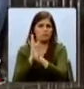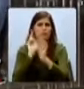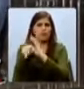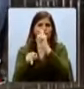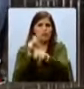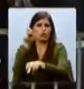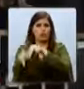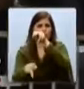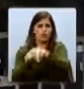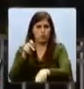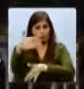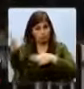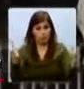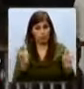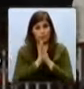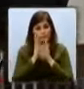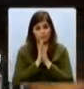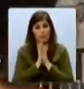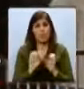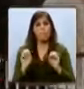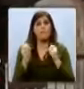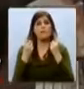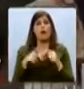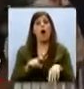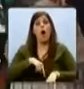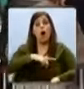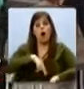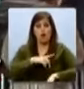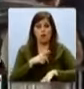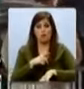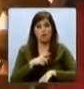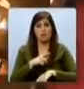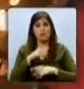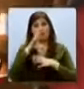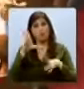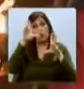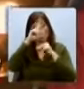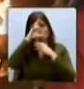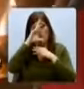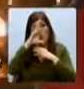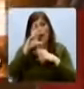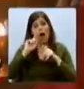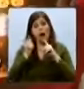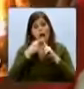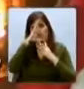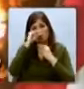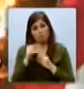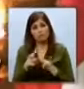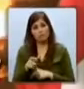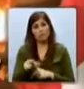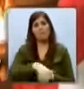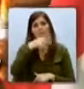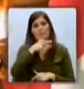culto nas primeiras horas do novo ano lunar a tradição manda que os desejos que são acesos junto com os incensos lá